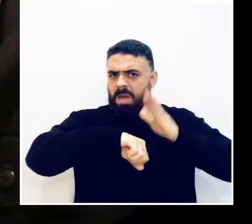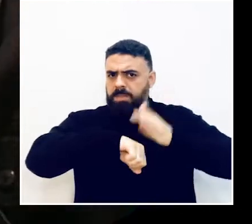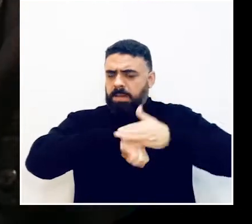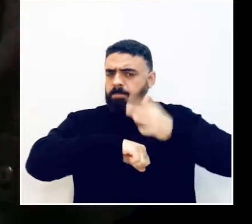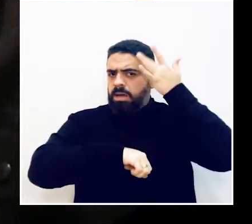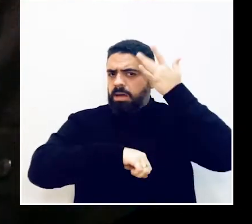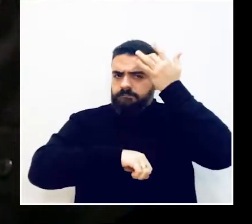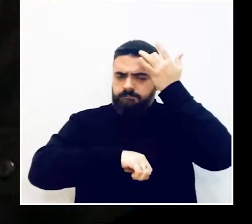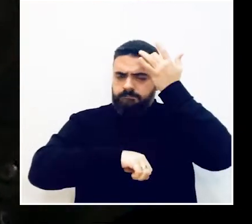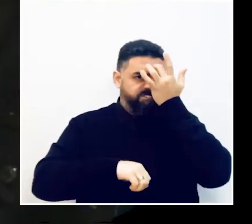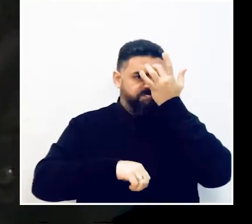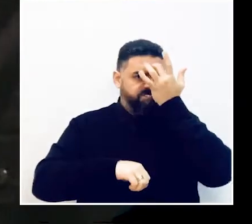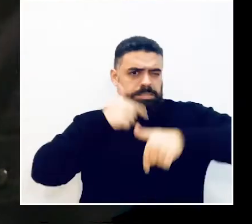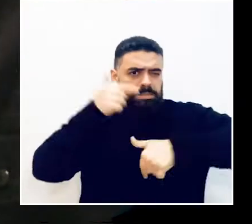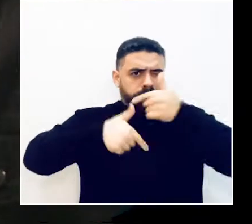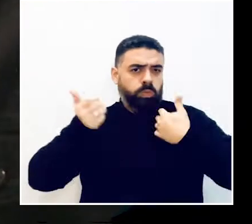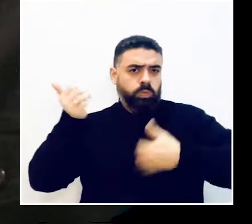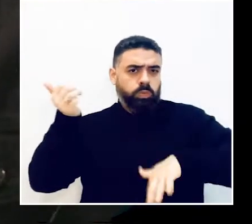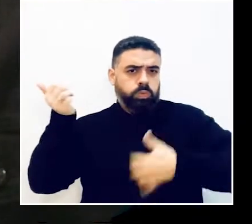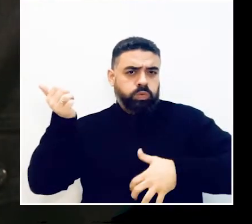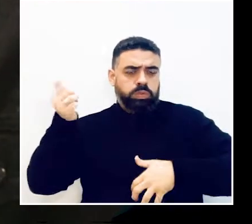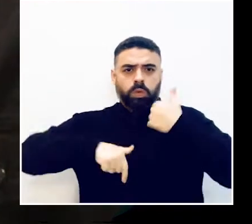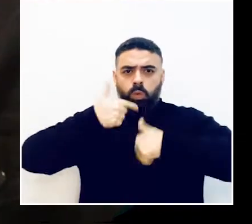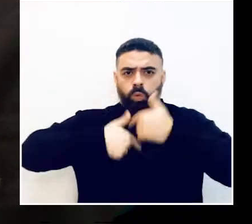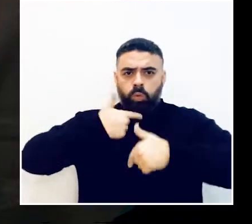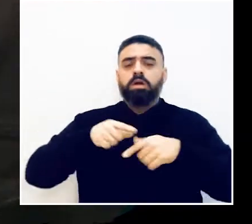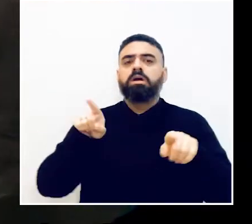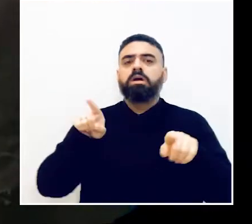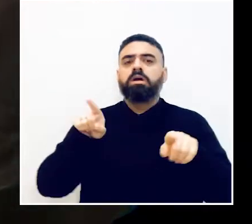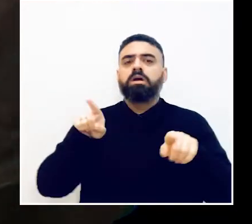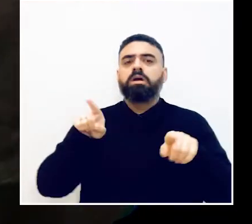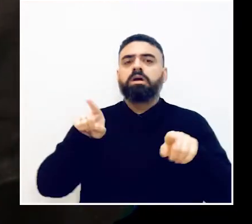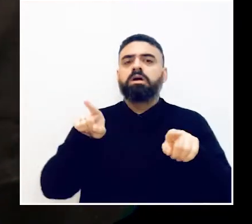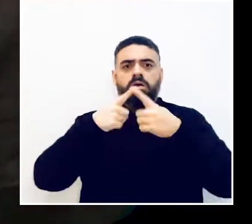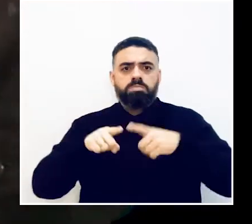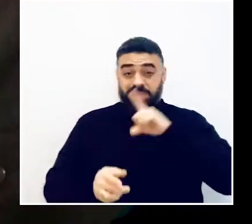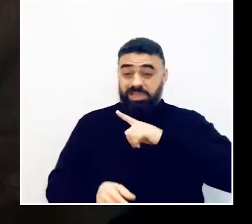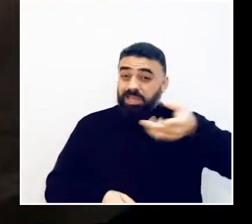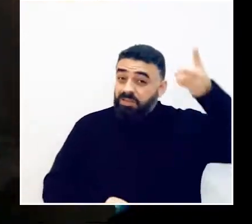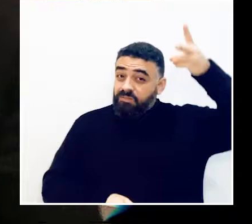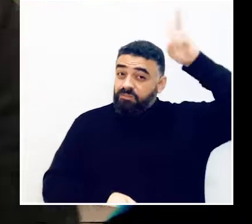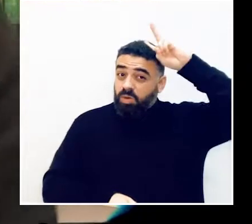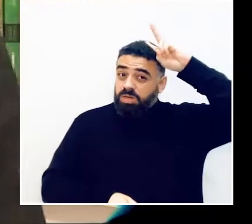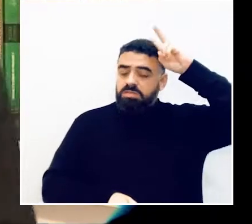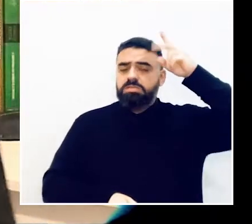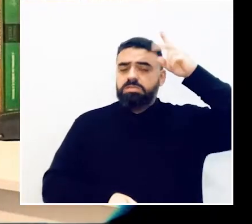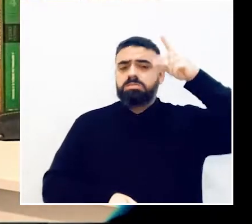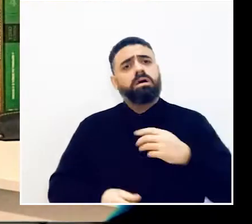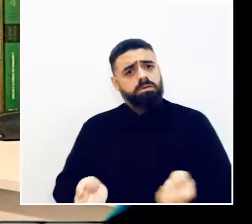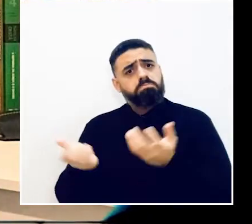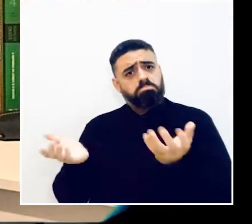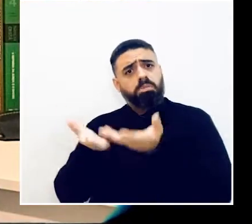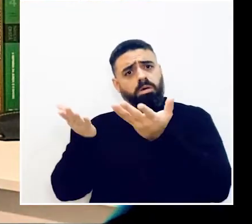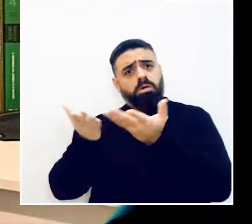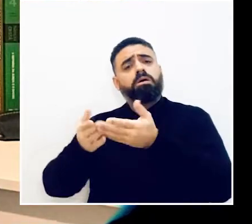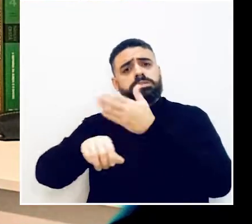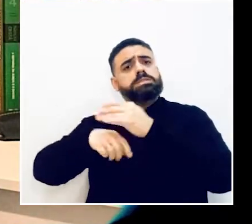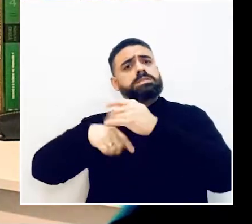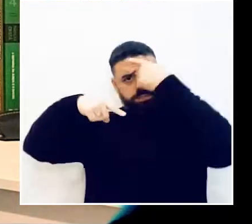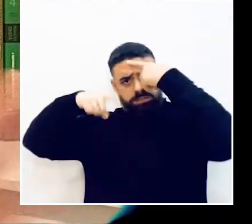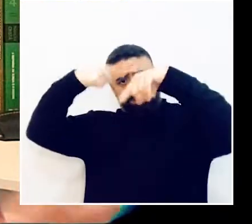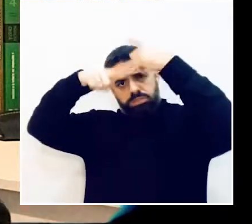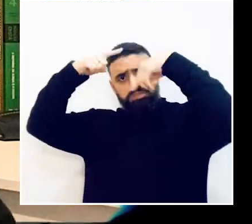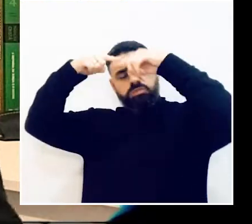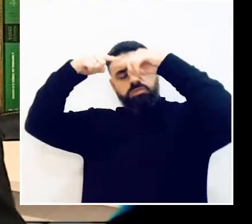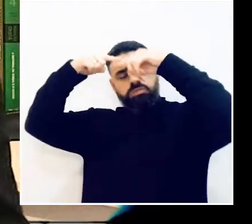Eu acho que a gente recebe vários talentos e a nossa curiosidade, talvez o nosso gosto, permita que a gente desenvolva esses talentos e